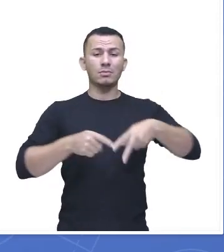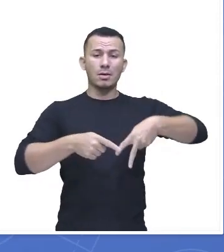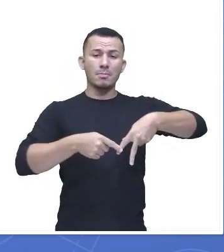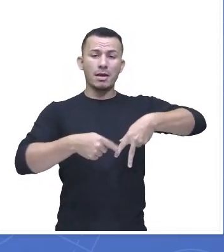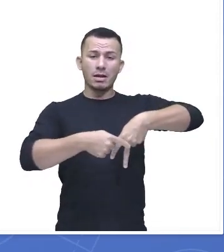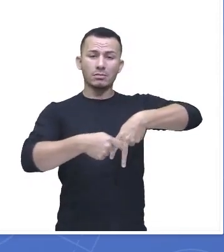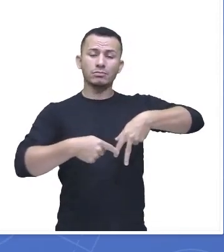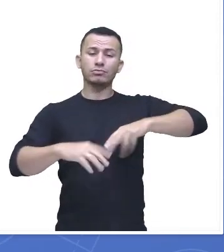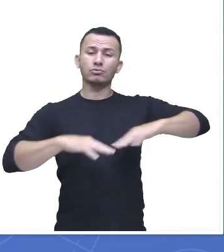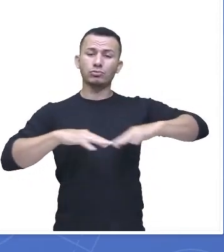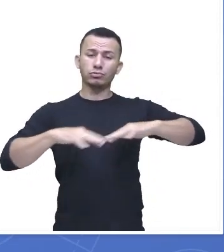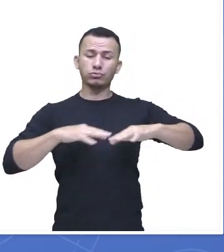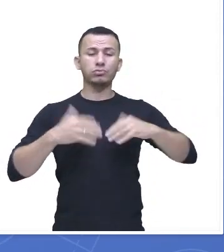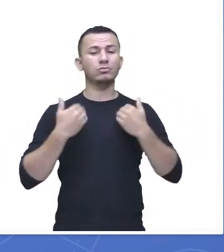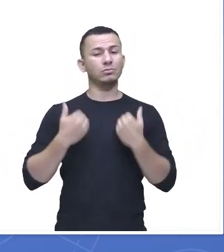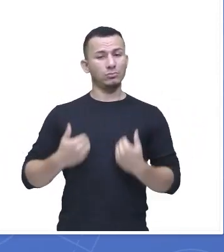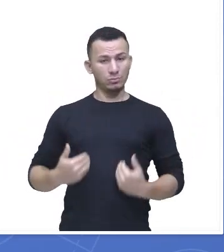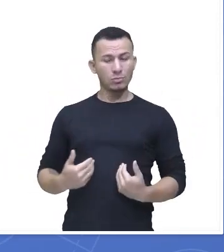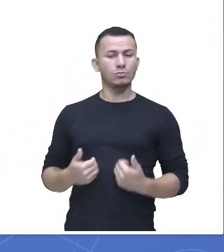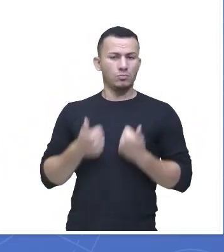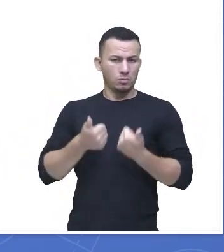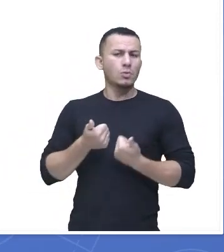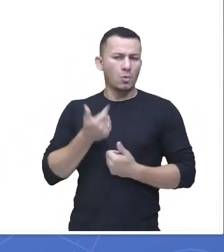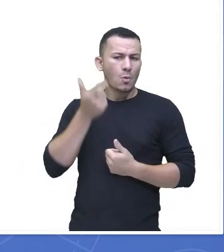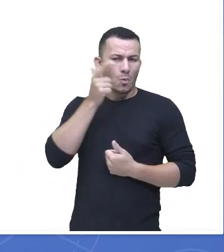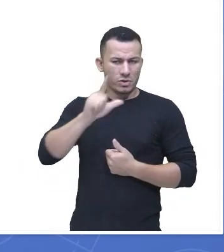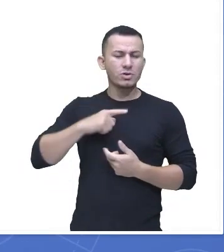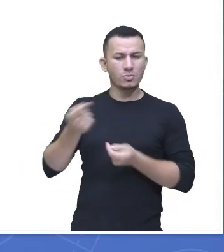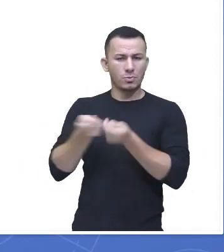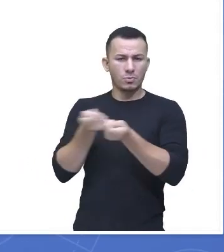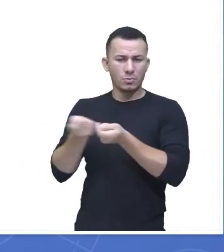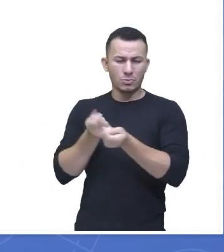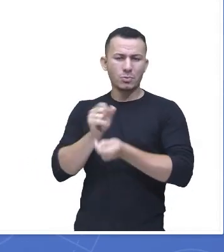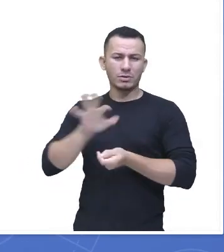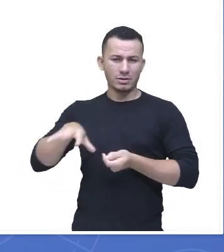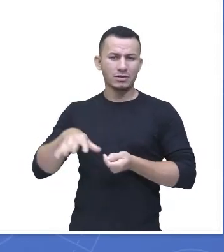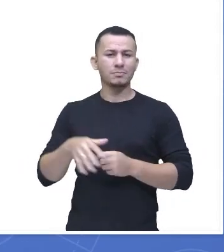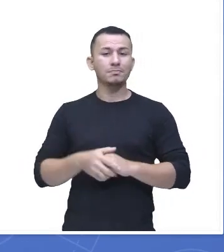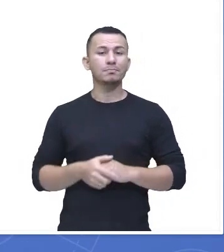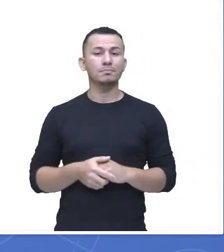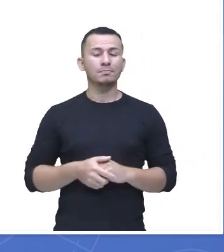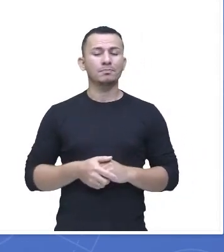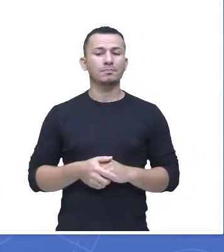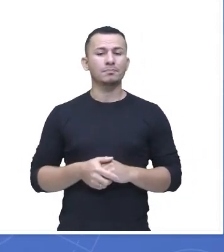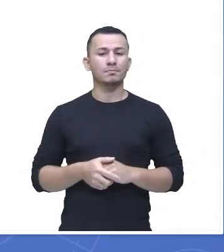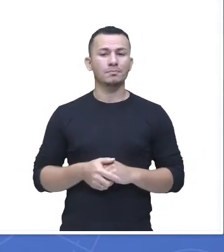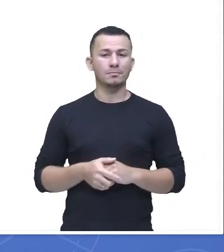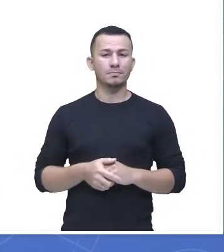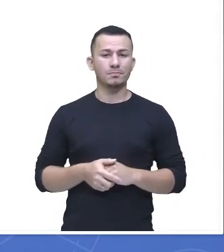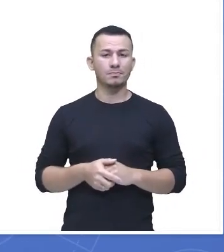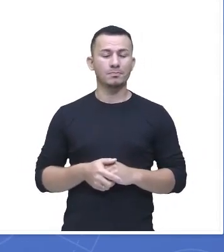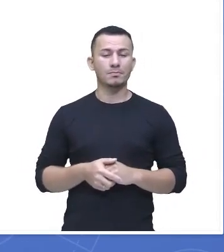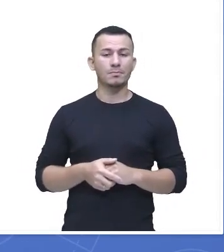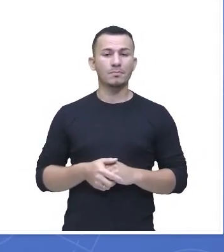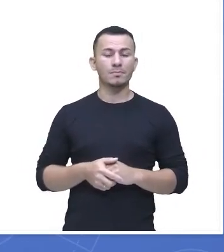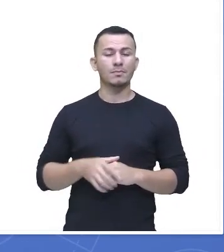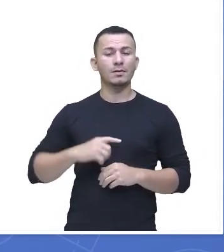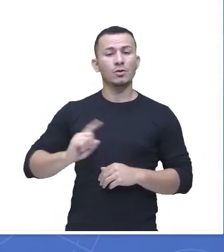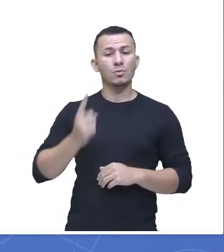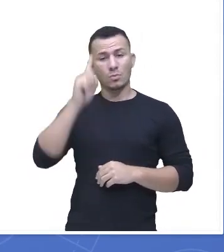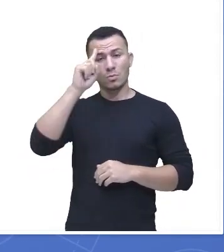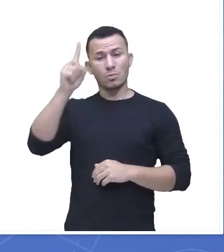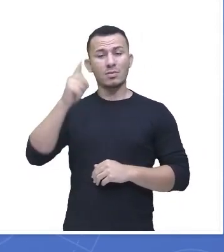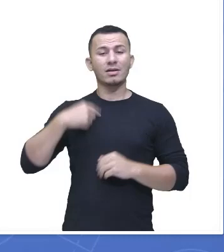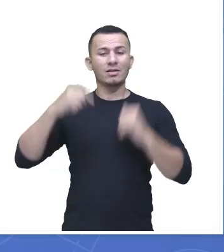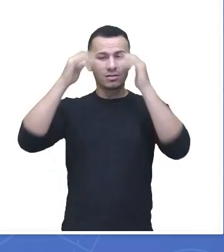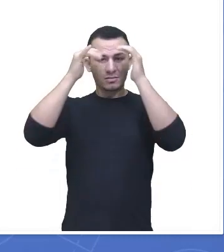pernas, o corpo, tá? Então é algo que eu consigo controlar através aí do quê? De um sinalzinho que eu dou do meu